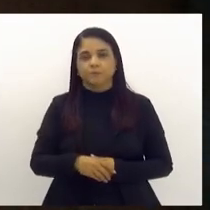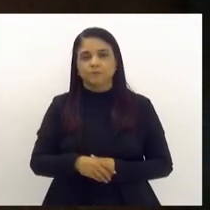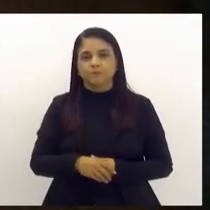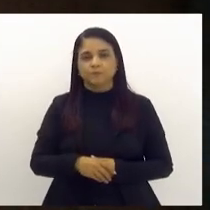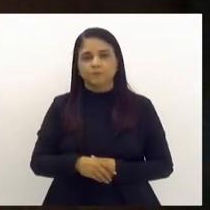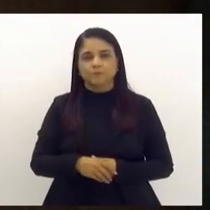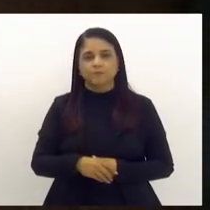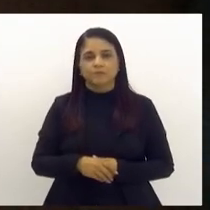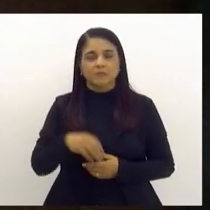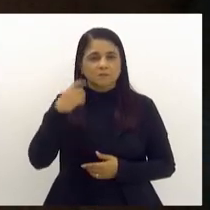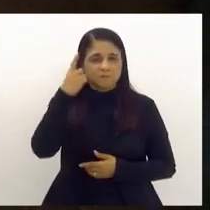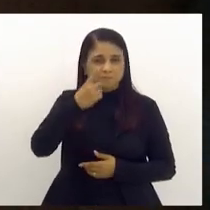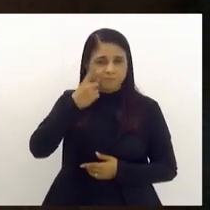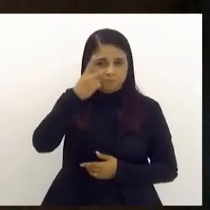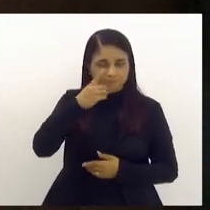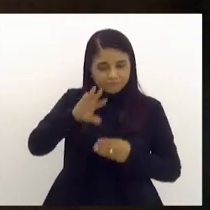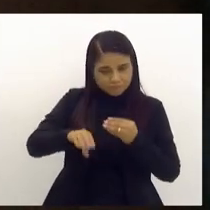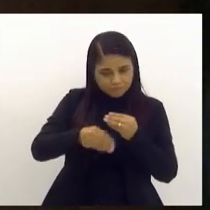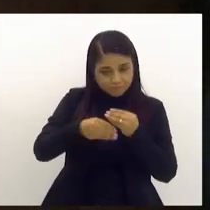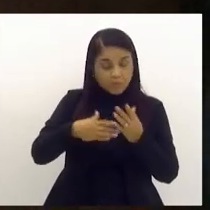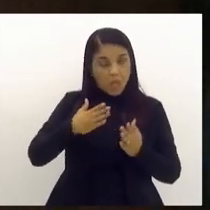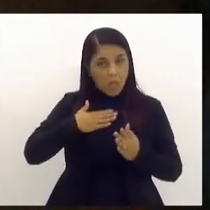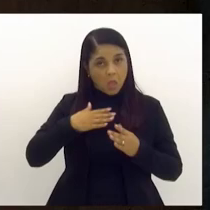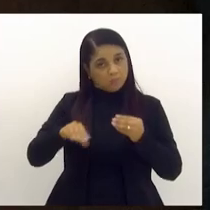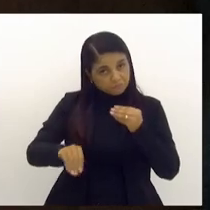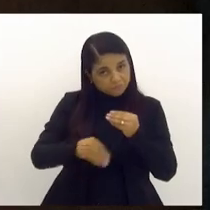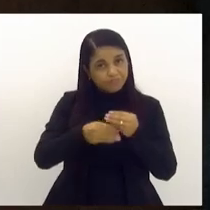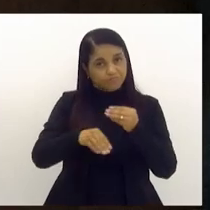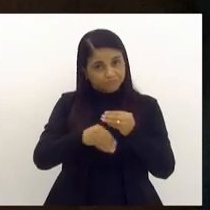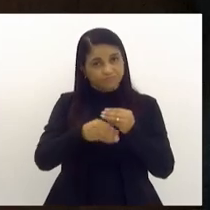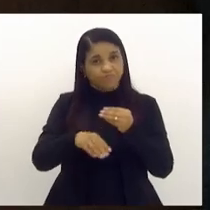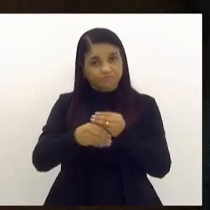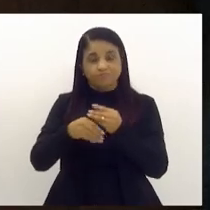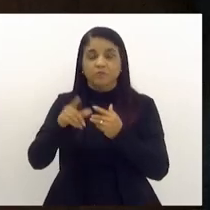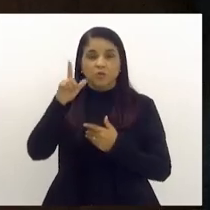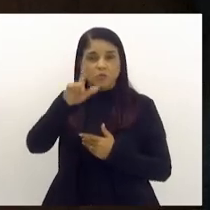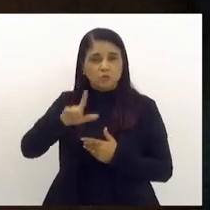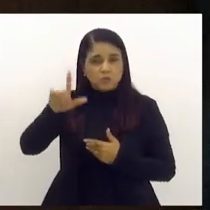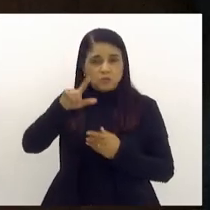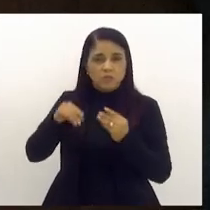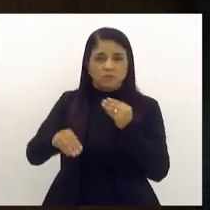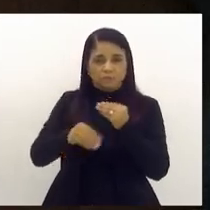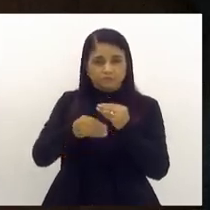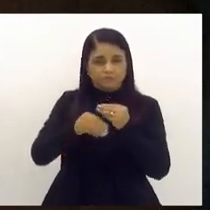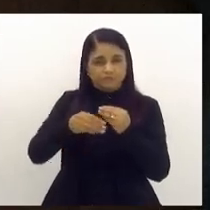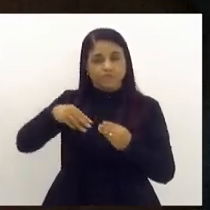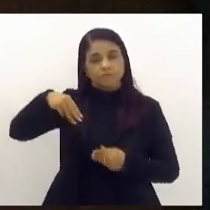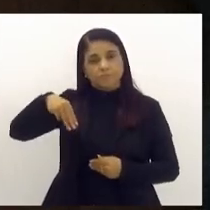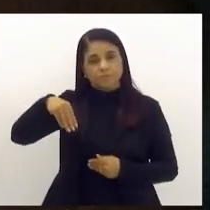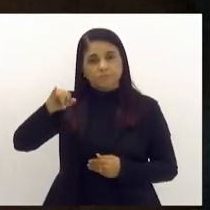muitos parlamentares emendaram, eu inclusive, deputada Lucinha, deputado Mink, e